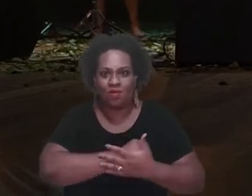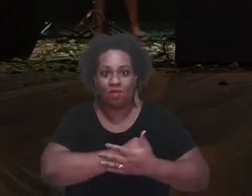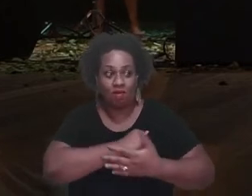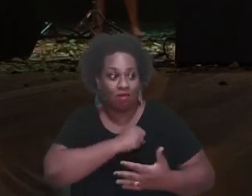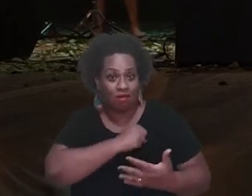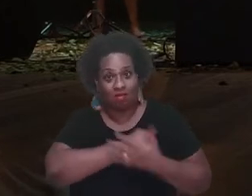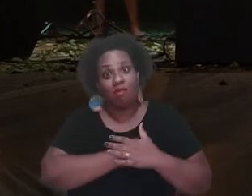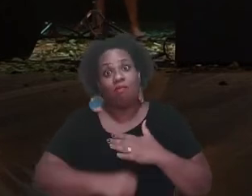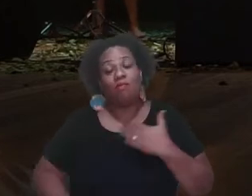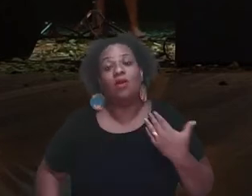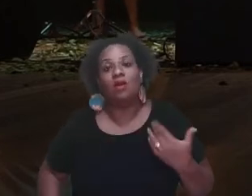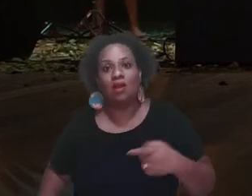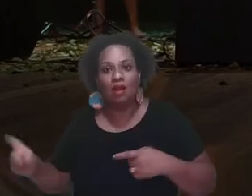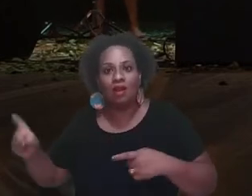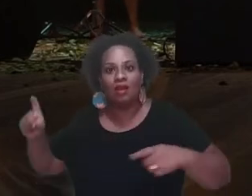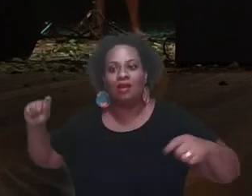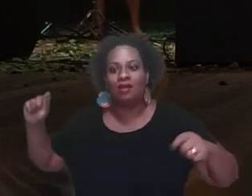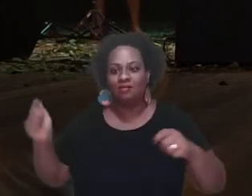morre e